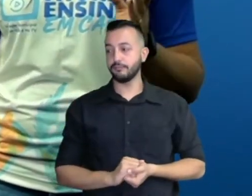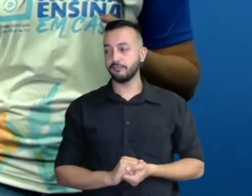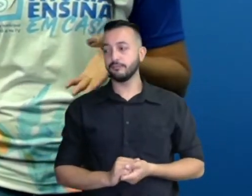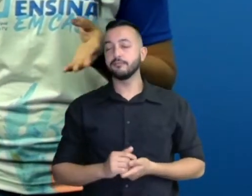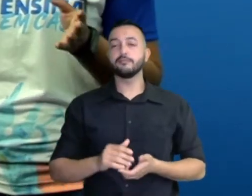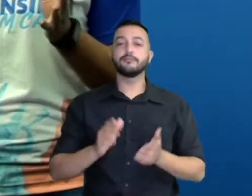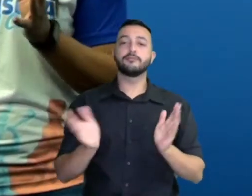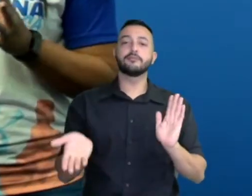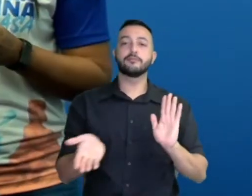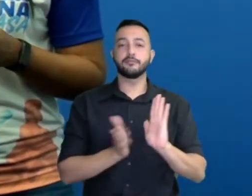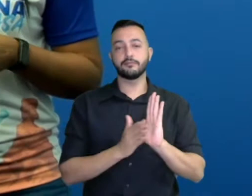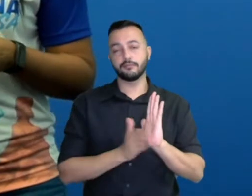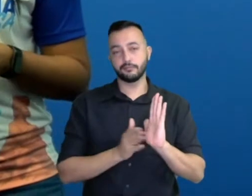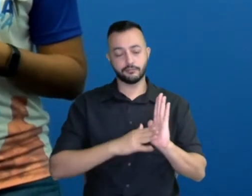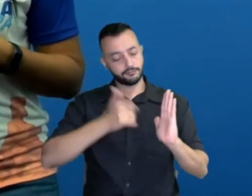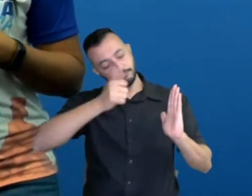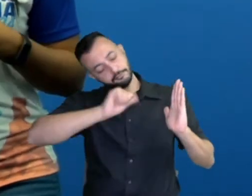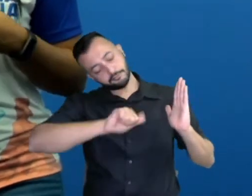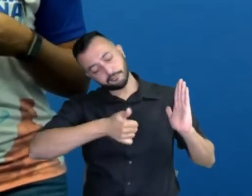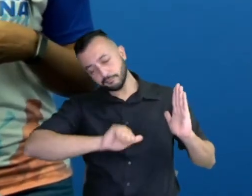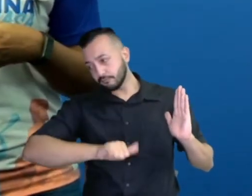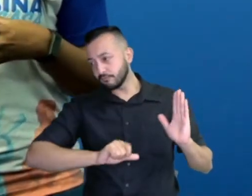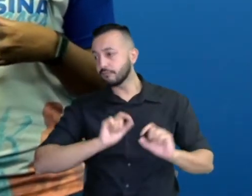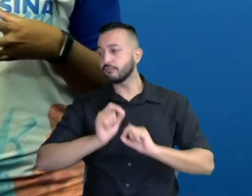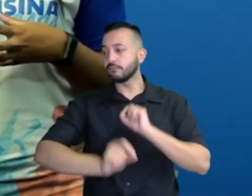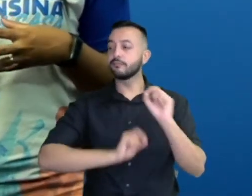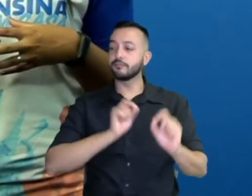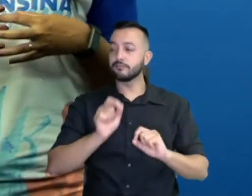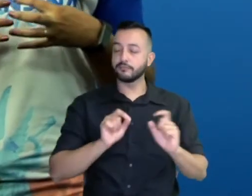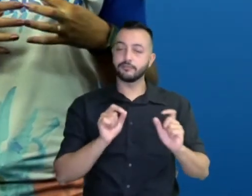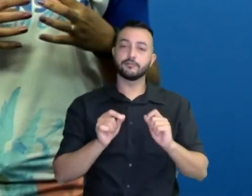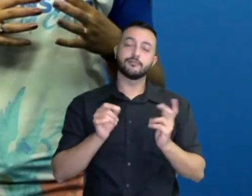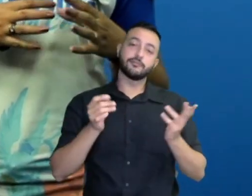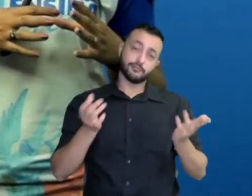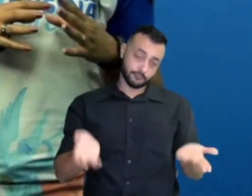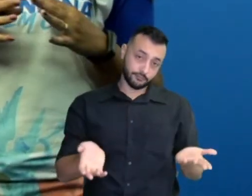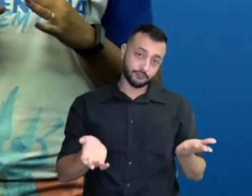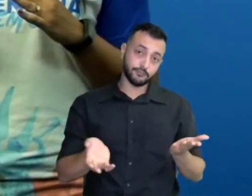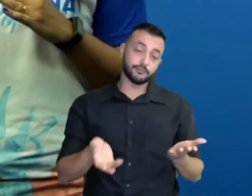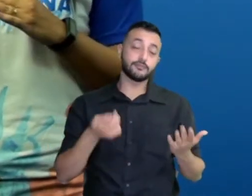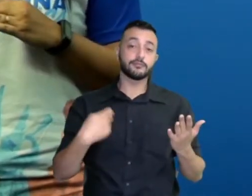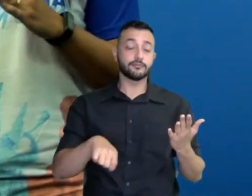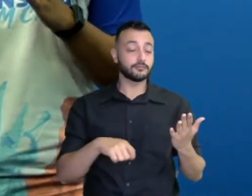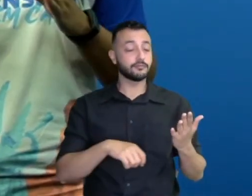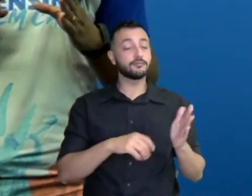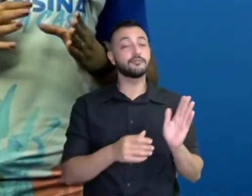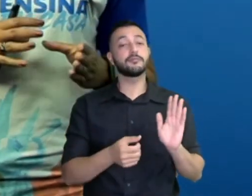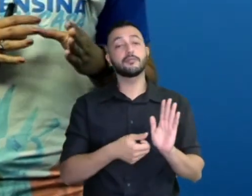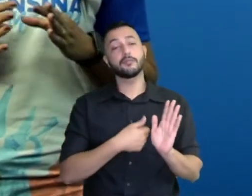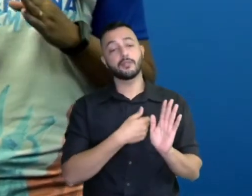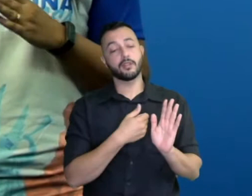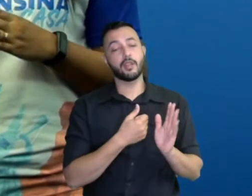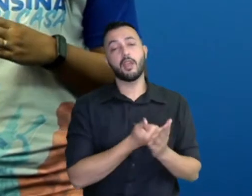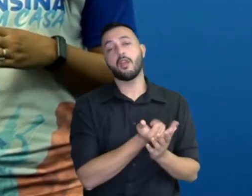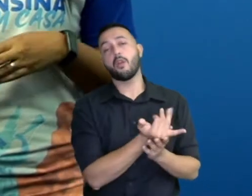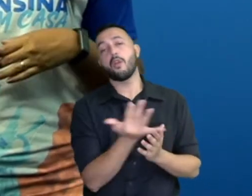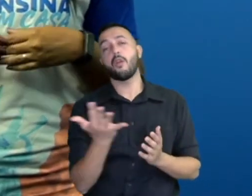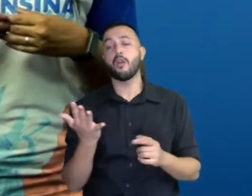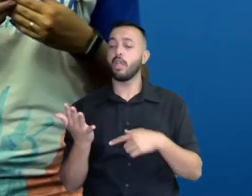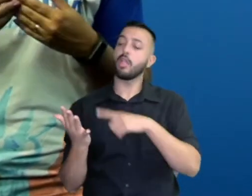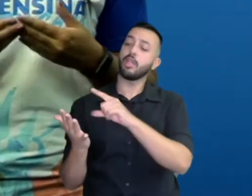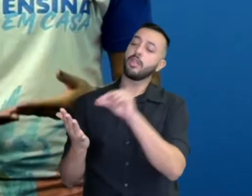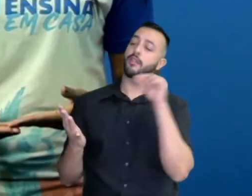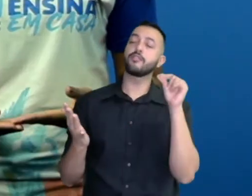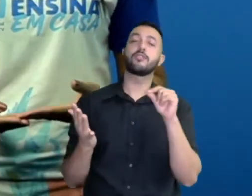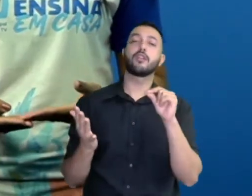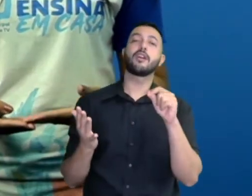Para avaliar propostas. O que seria avaliar essas propostas? Quando a gente tem que escolher entre uma coisa e outra, aí